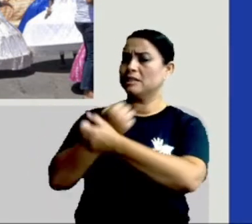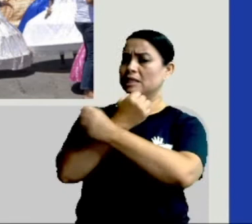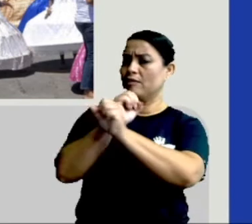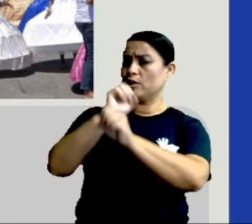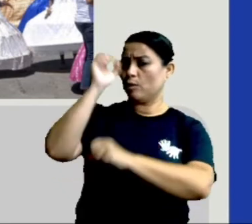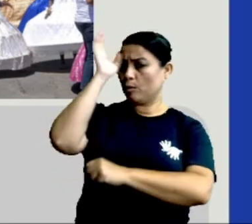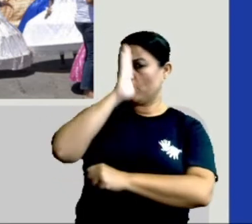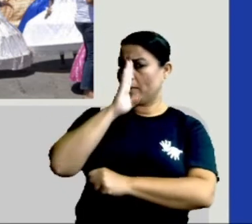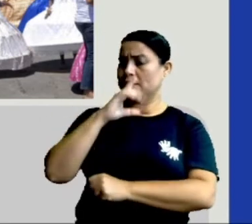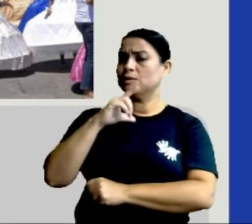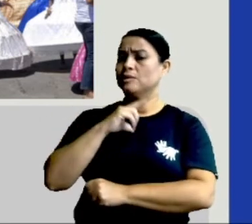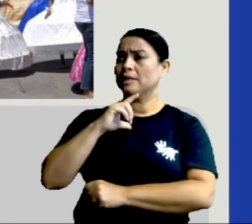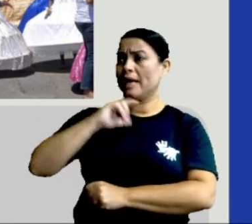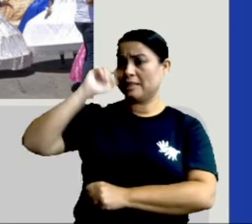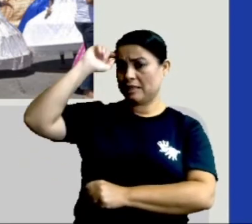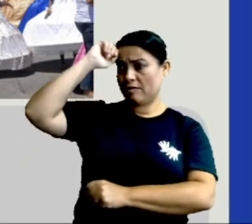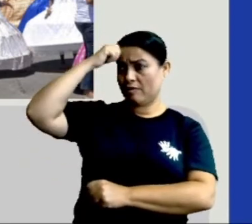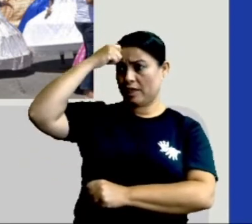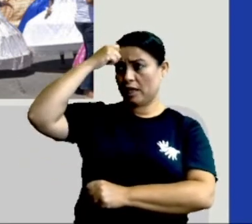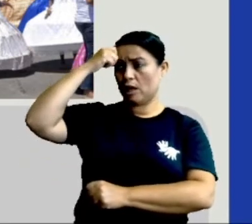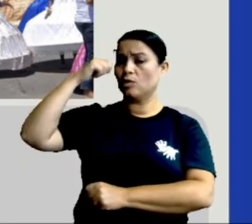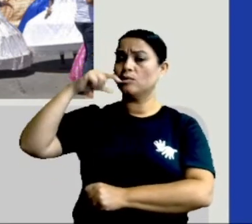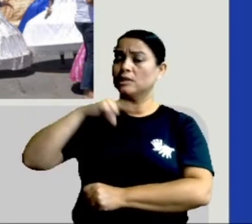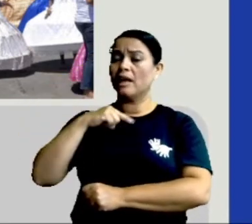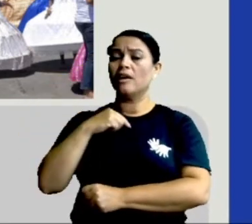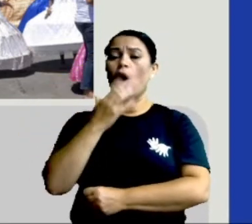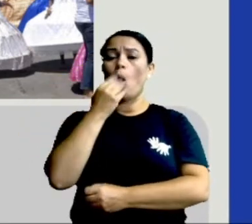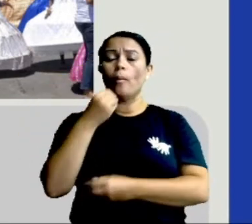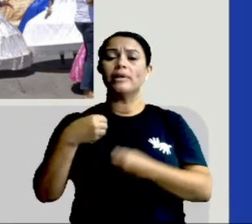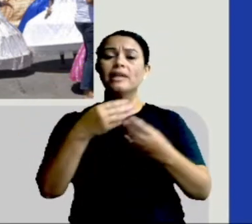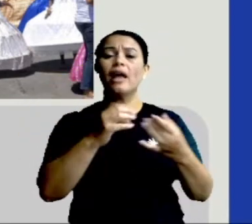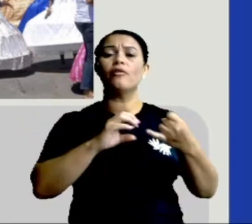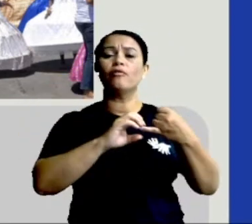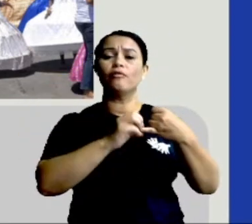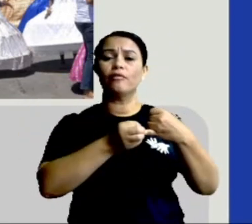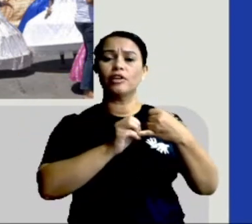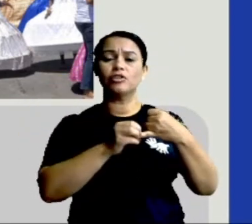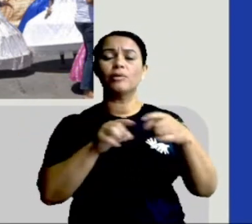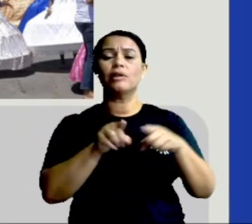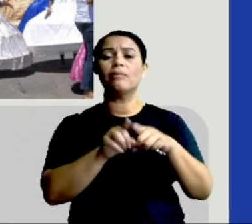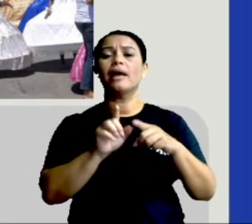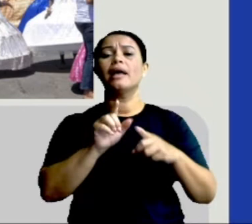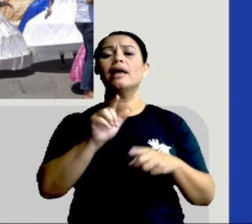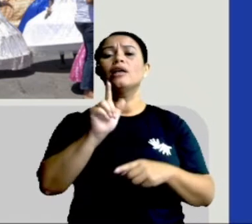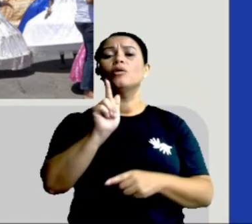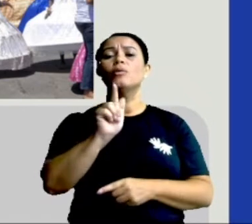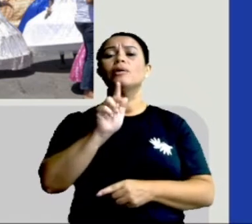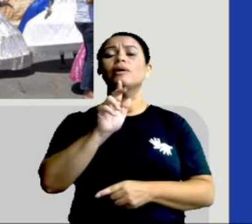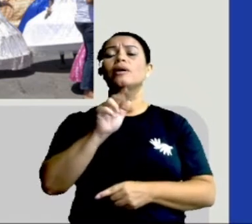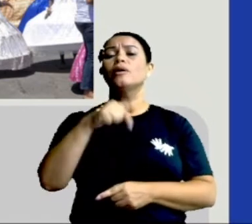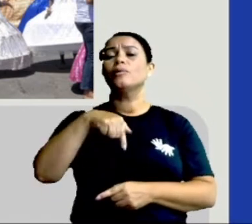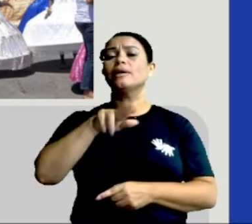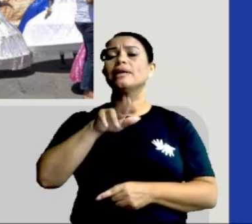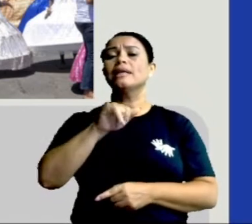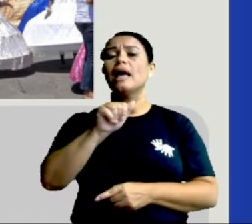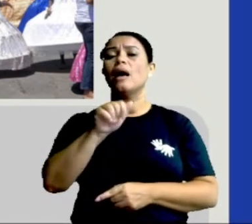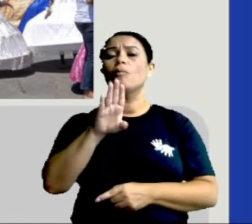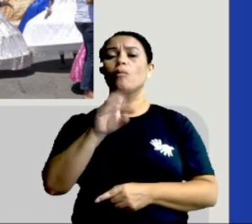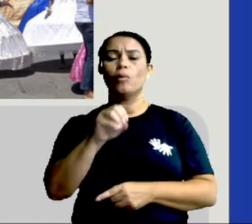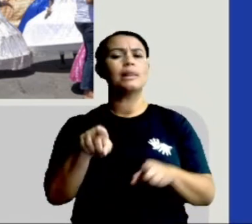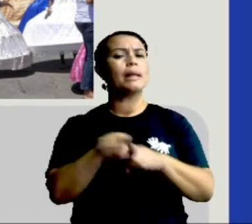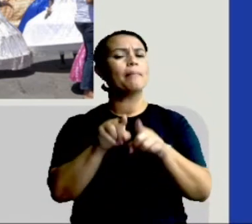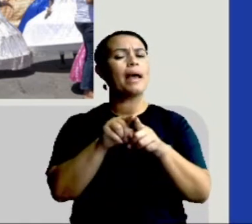os africanos introduziram alimentos como o feijão e o quiabo. Na música também teve a